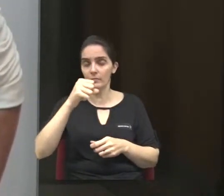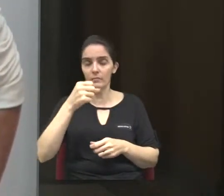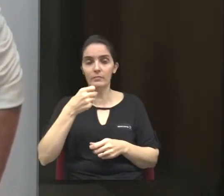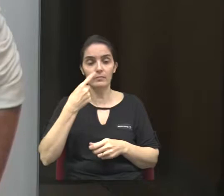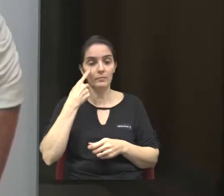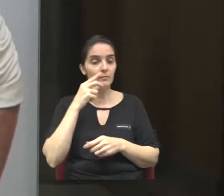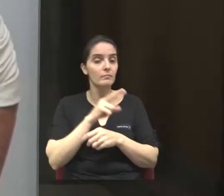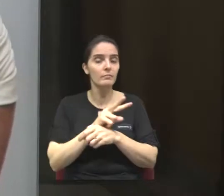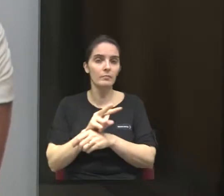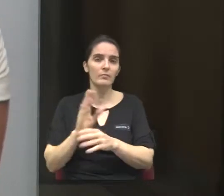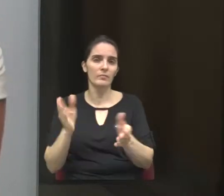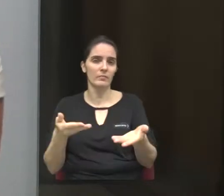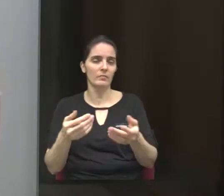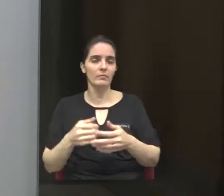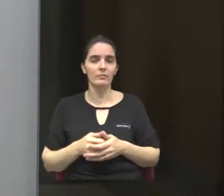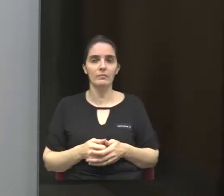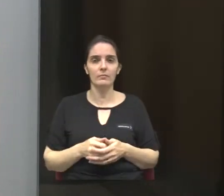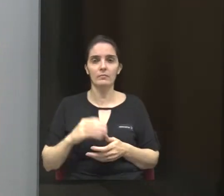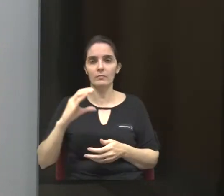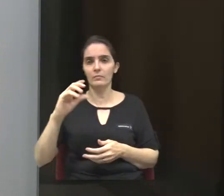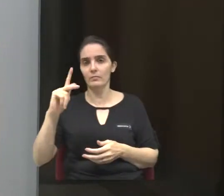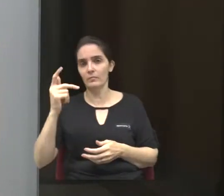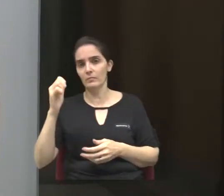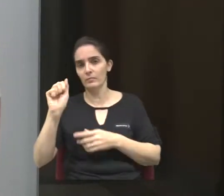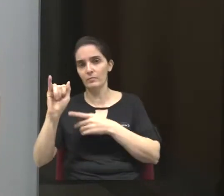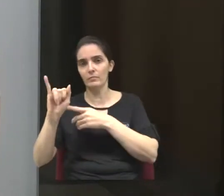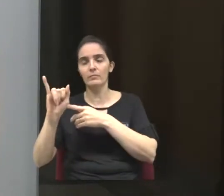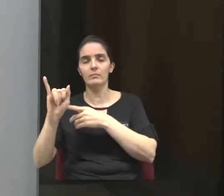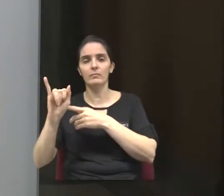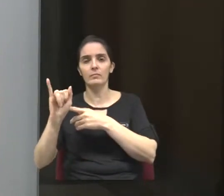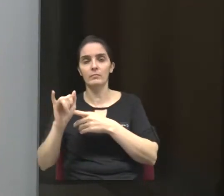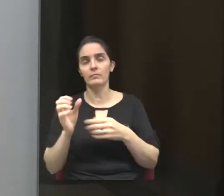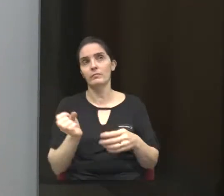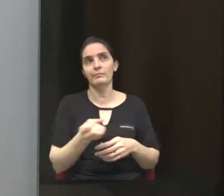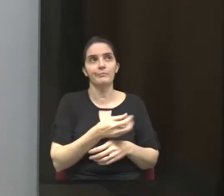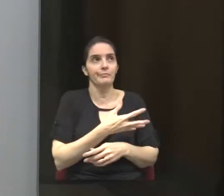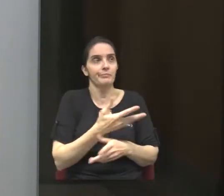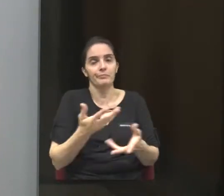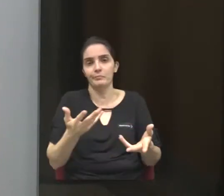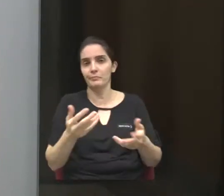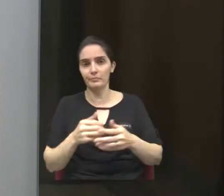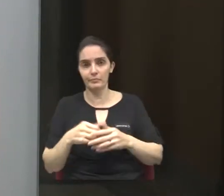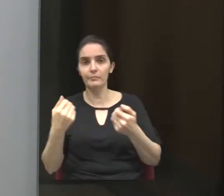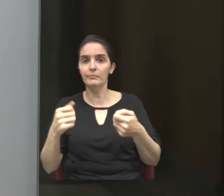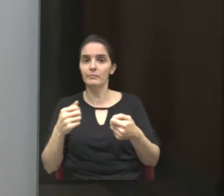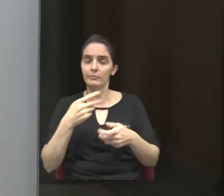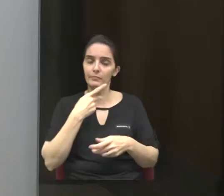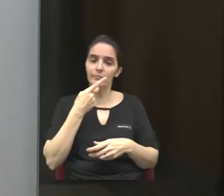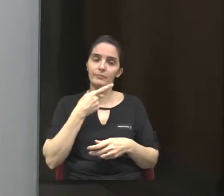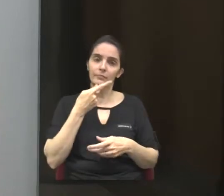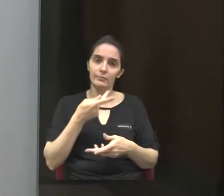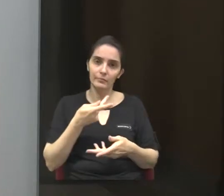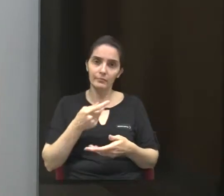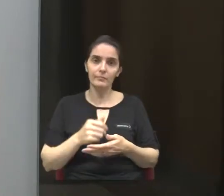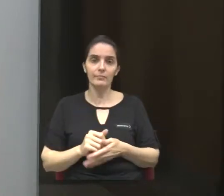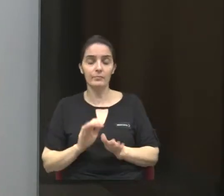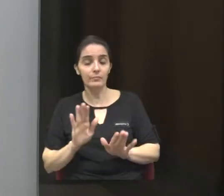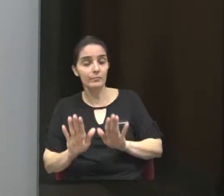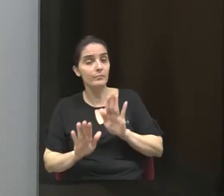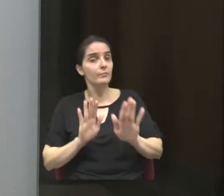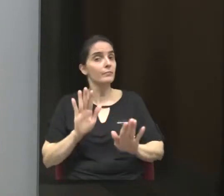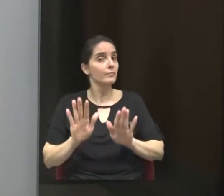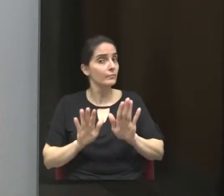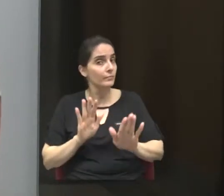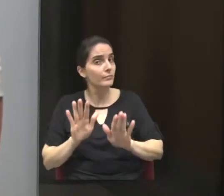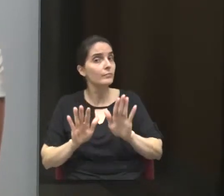esse chai. gente sempre tem que falar, vereadora Mayra, que precisa ter muita parcimônia, muito cuidado